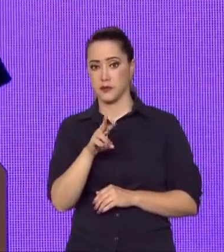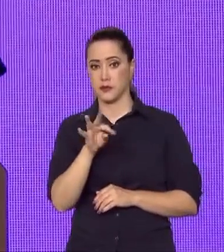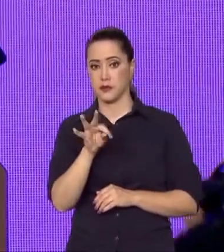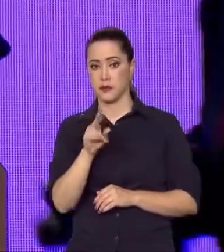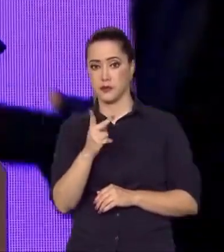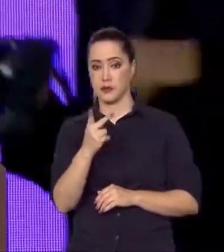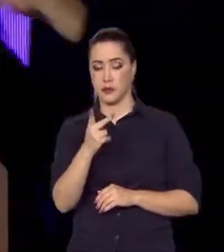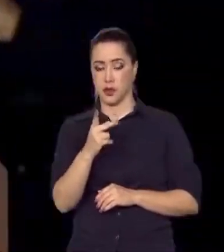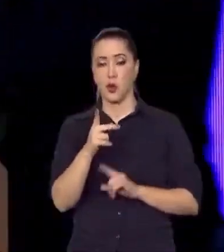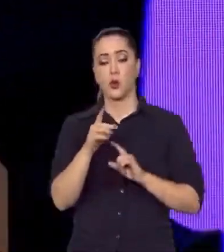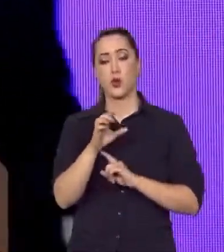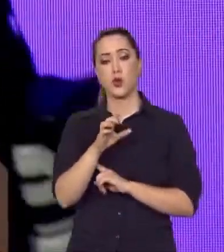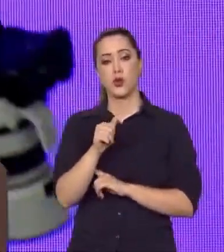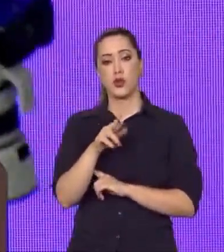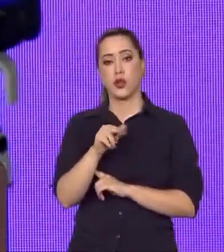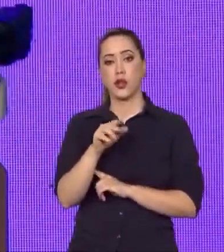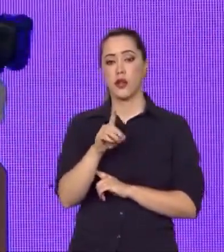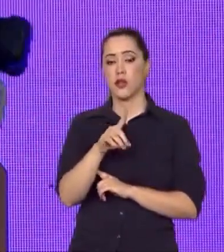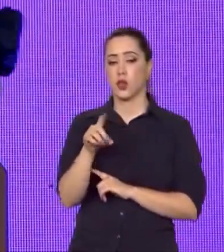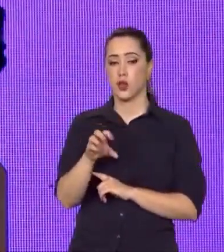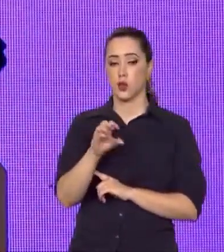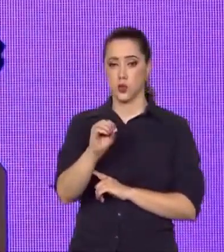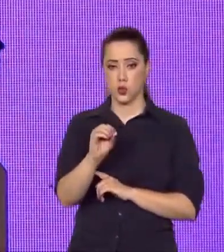Mundial das Mulheres, realizada em Beijing, em